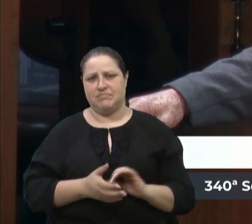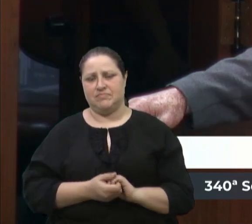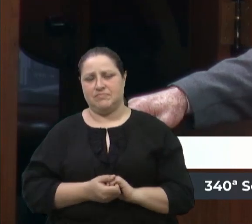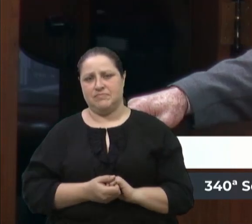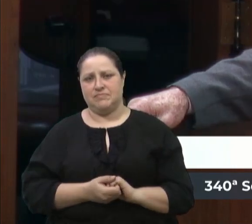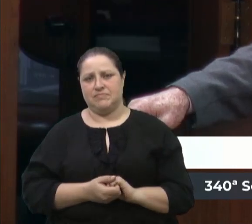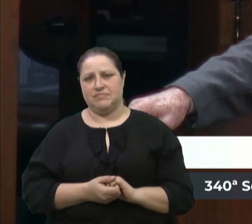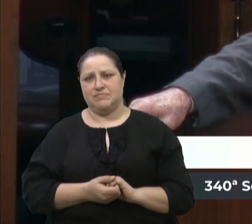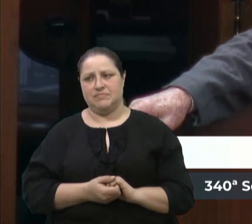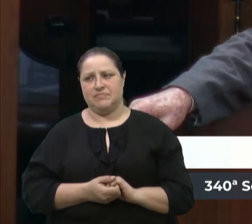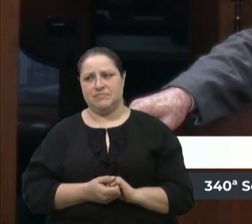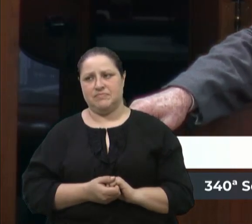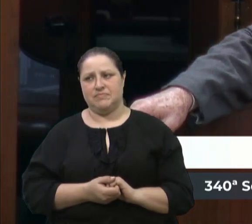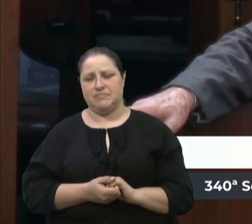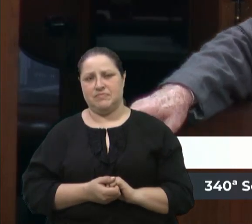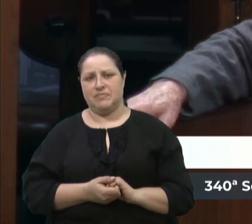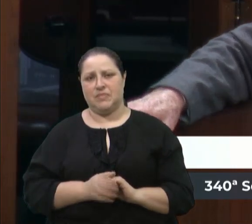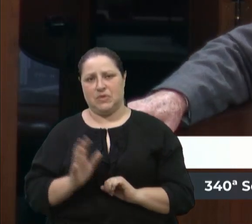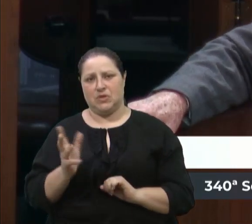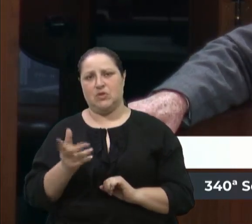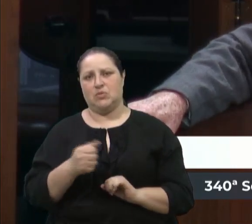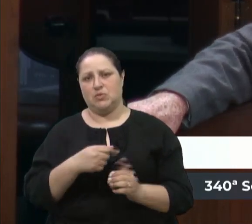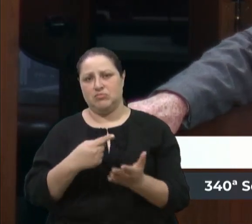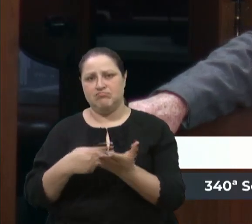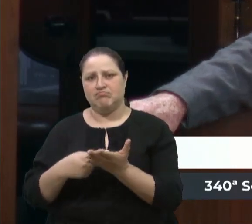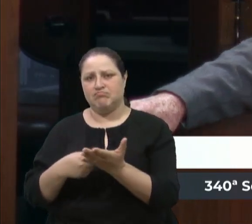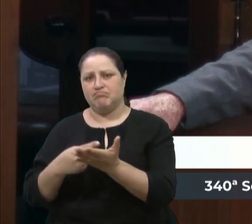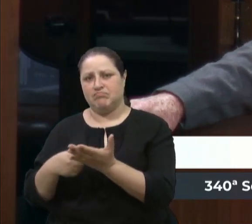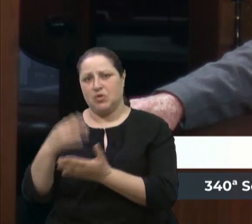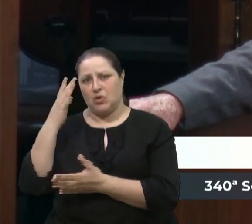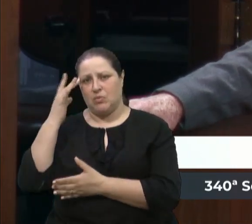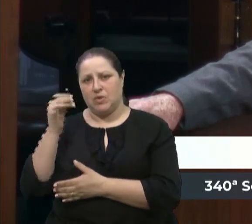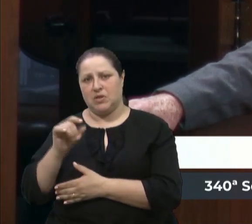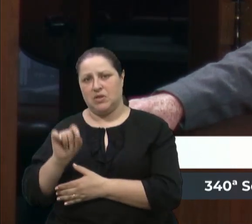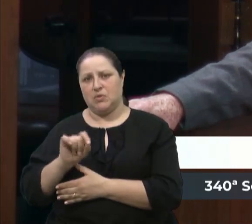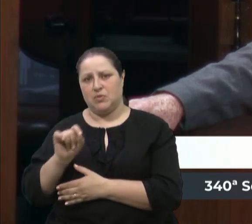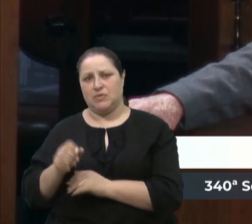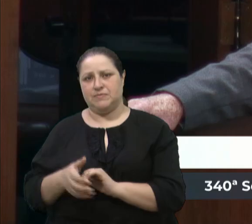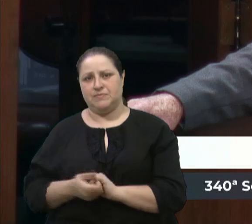E, por unanimidade, foi entendido que